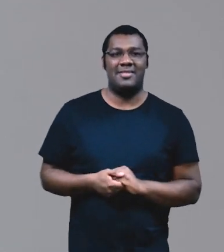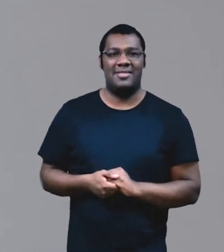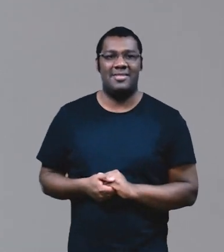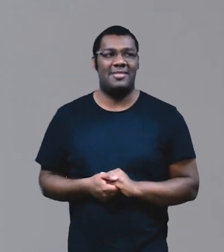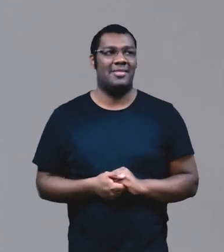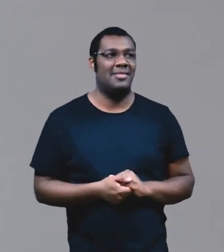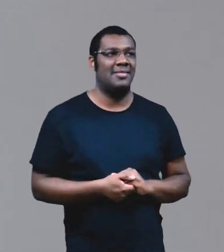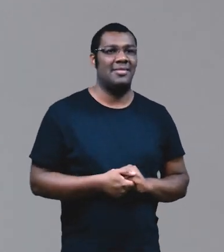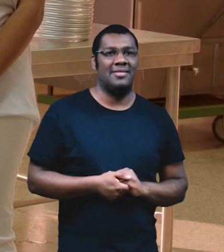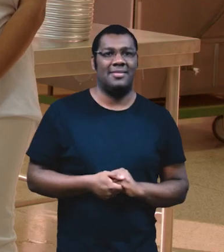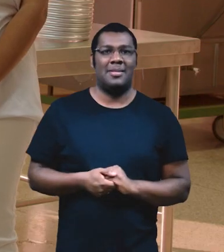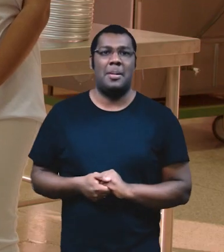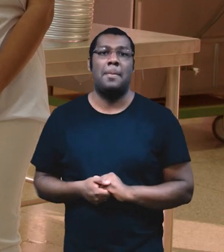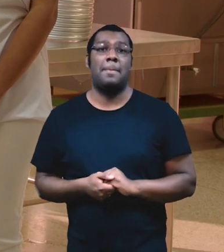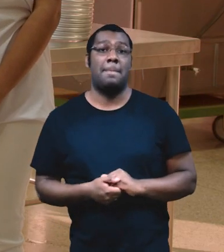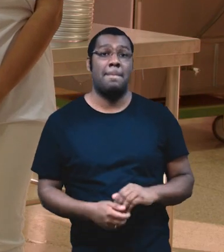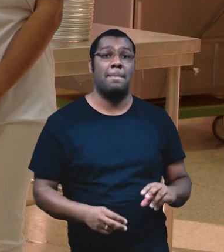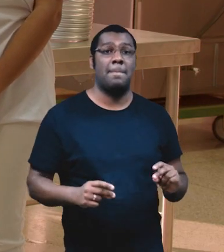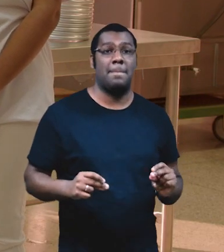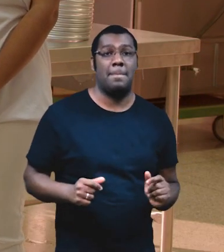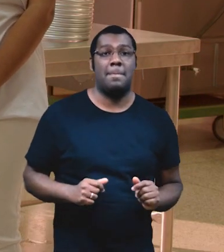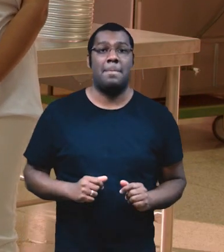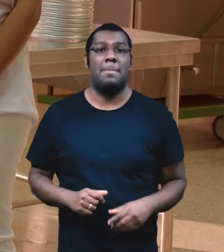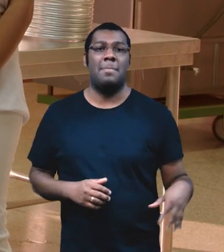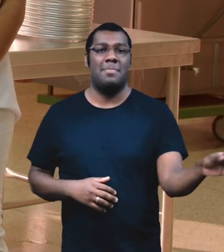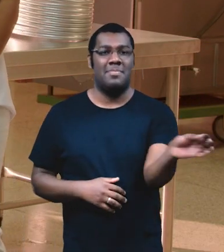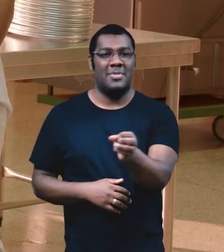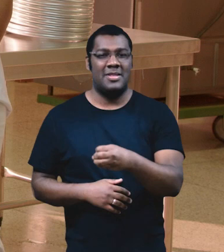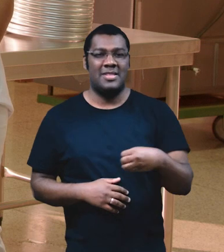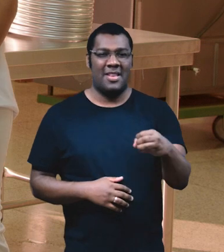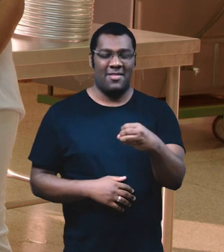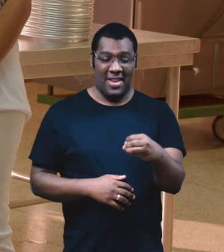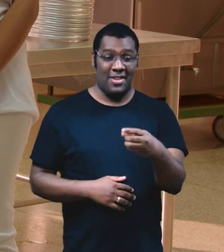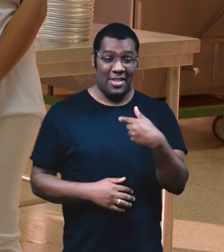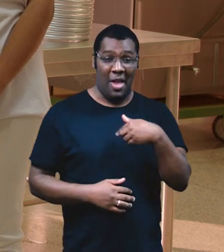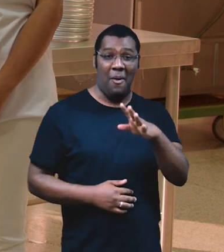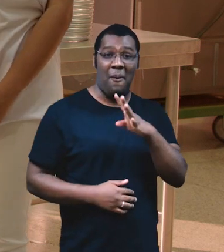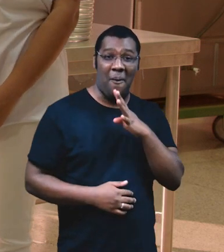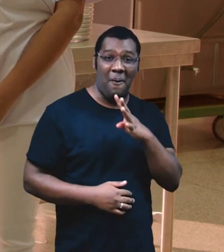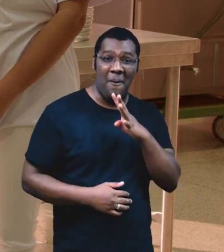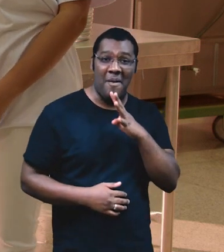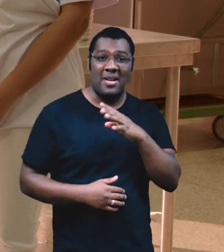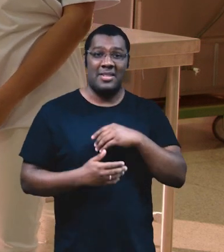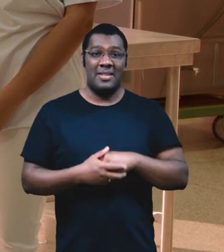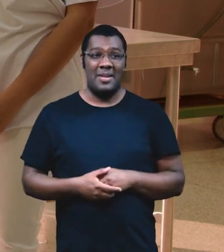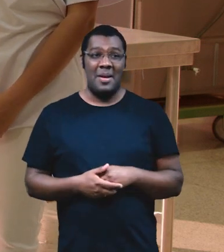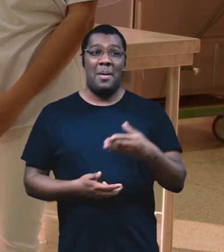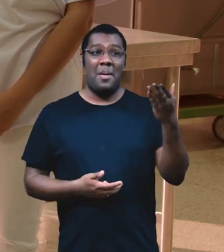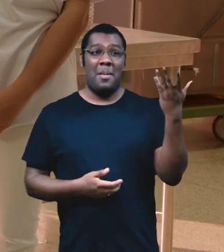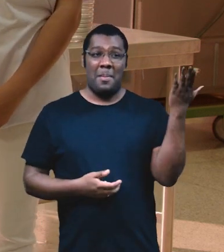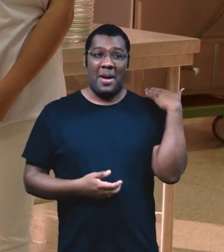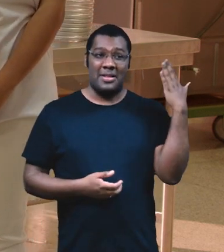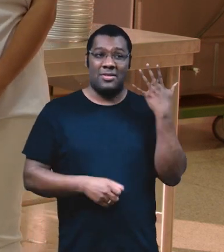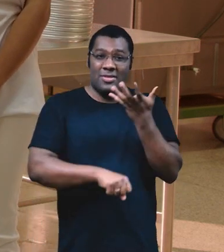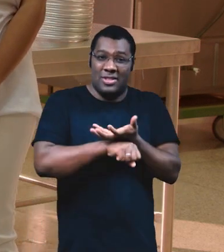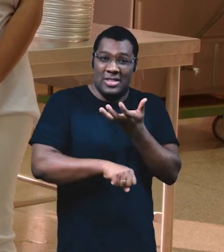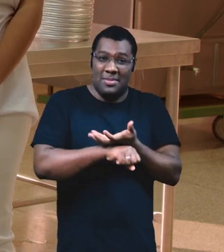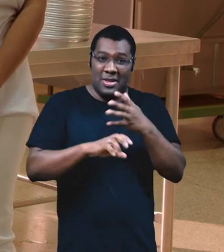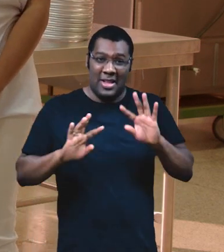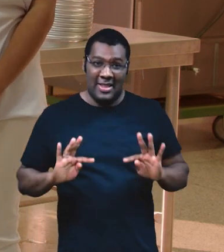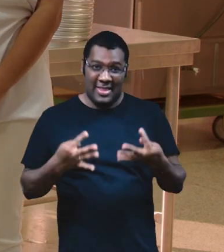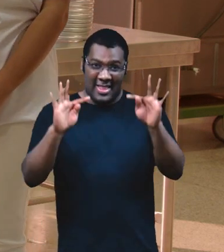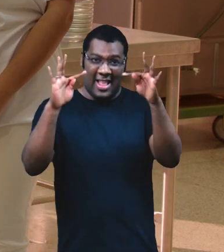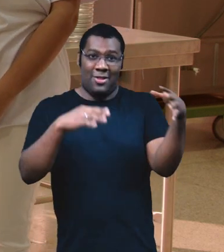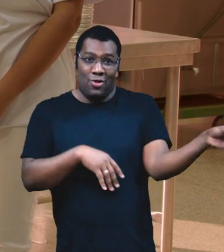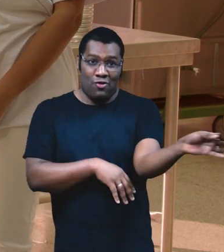A cerveja entrou na minha vida, assim, né, como posso dizer, através da disciplina de tecnologia de bebidas, onde a gente teve um